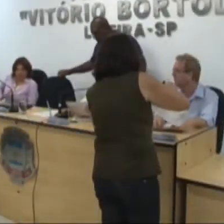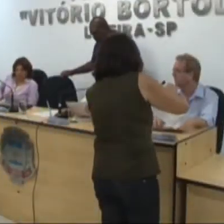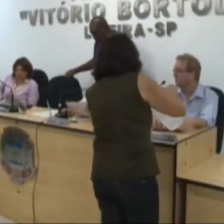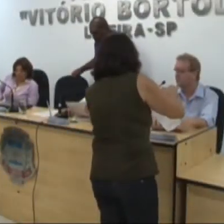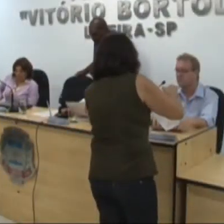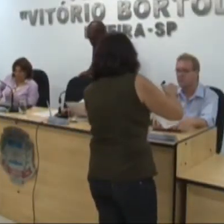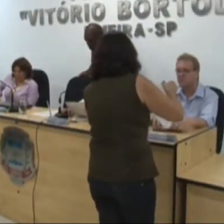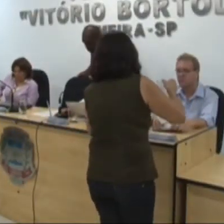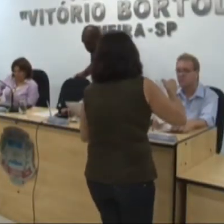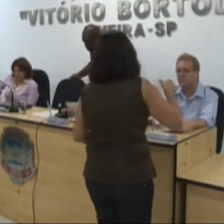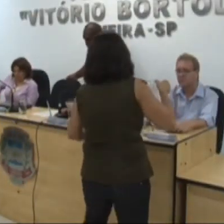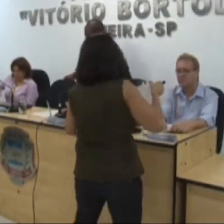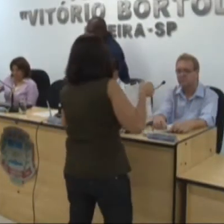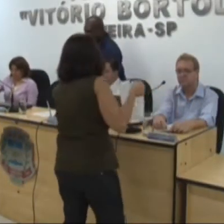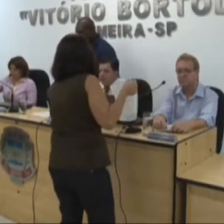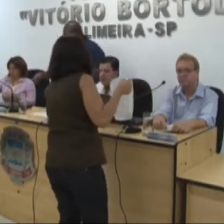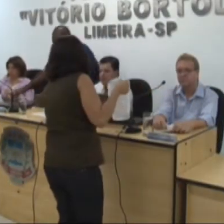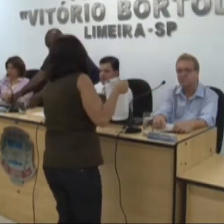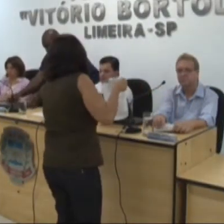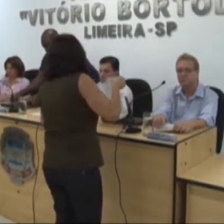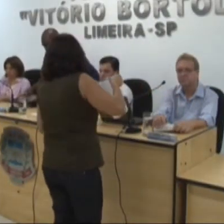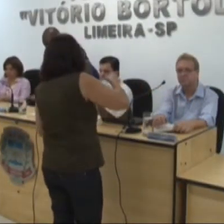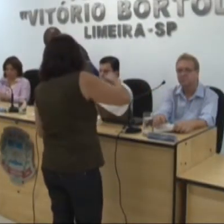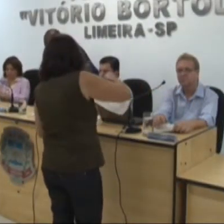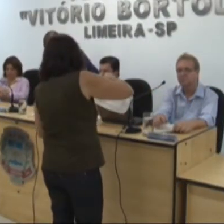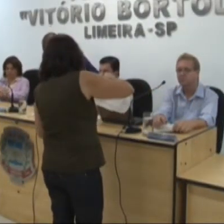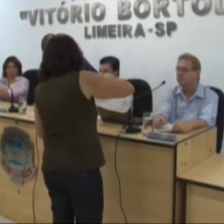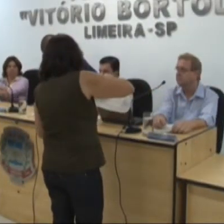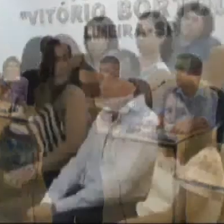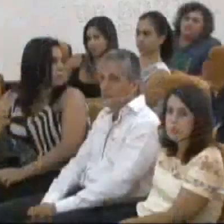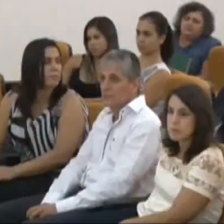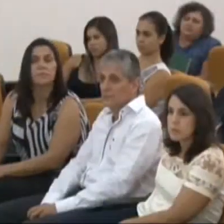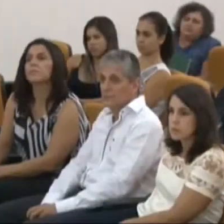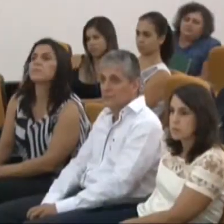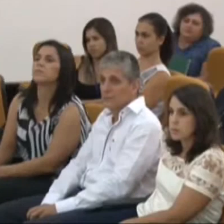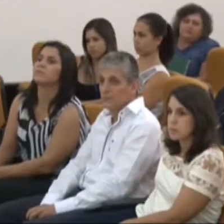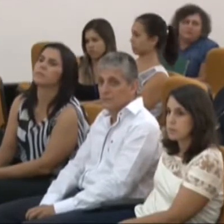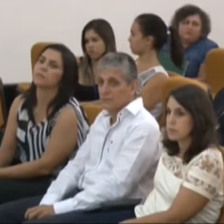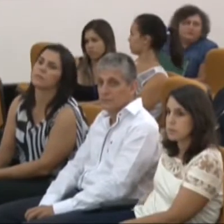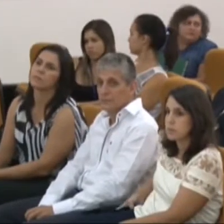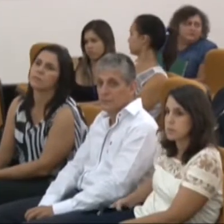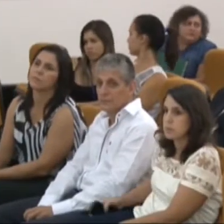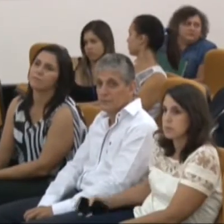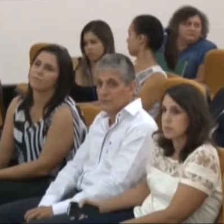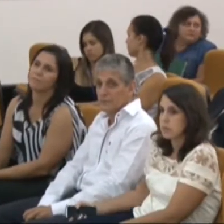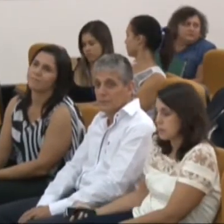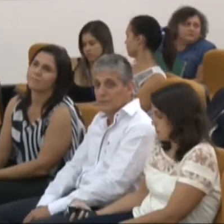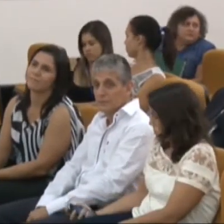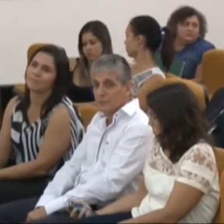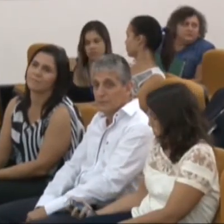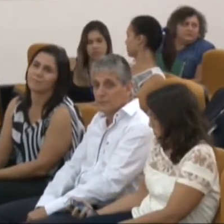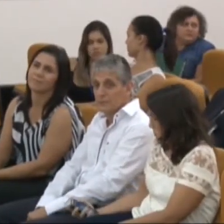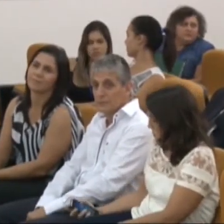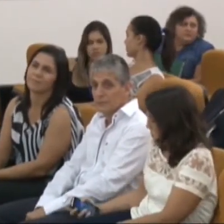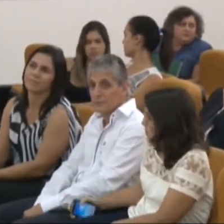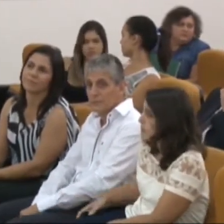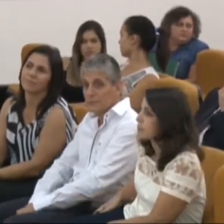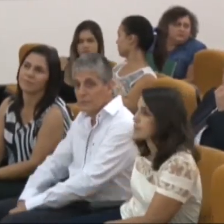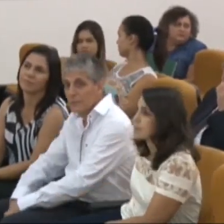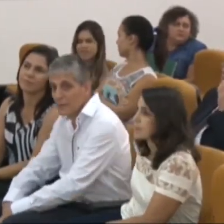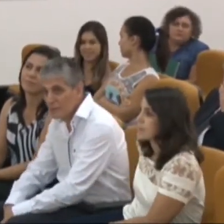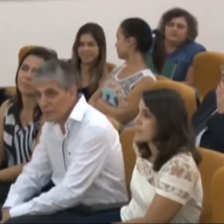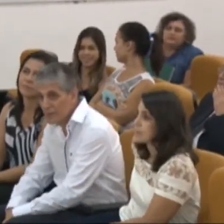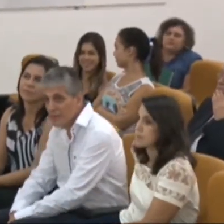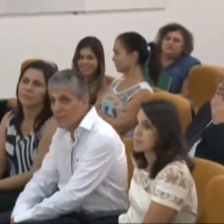e à vereadora Érica Tanque que introduza o senhor ilustríssimo Ricardo de